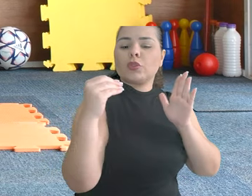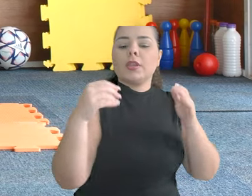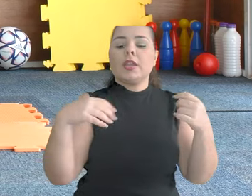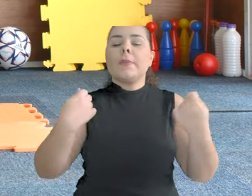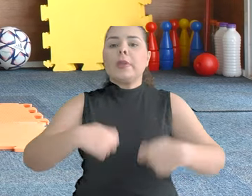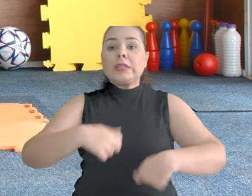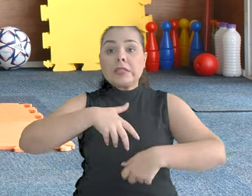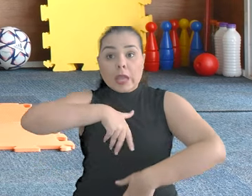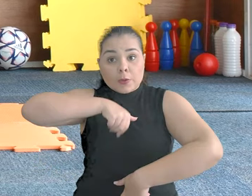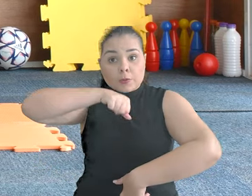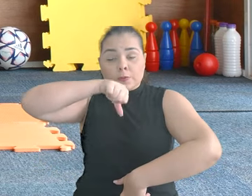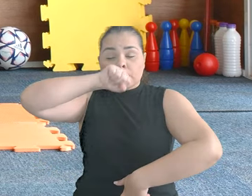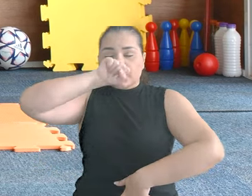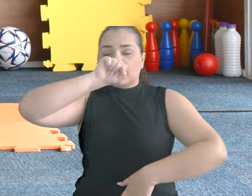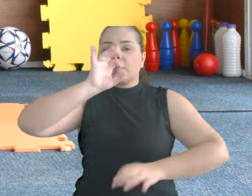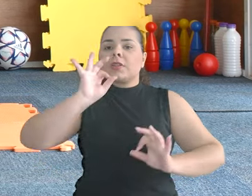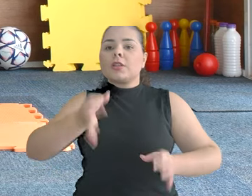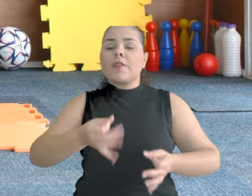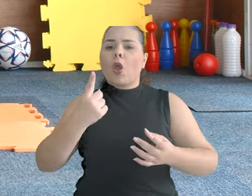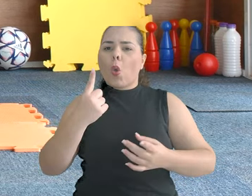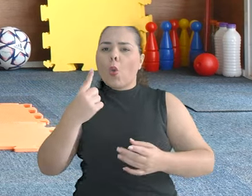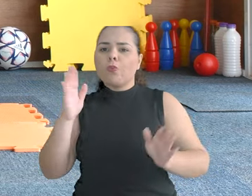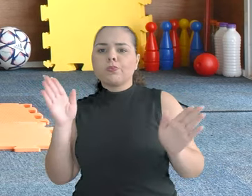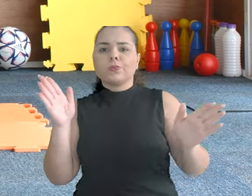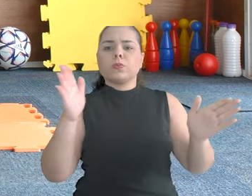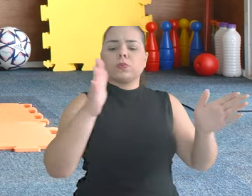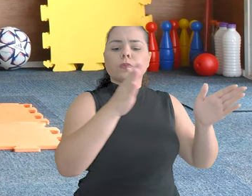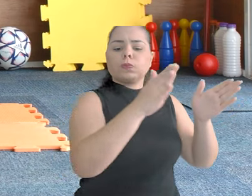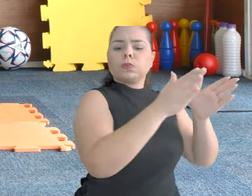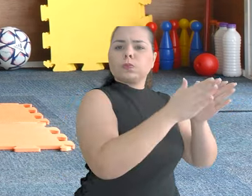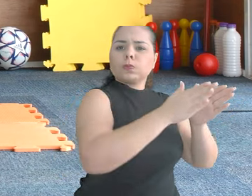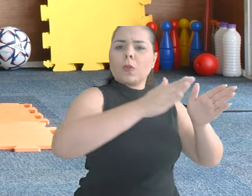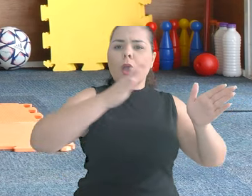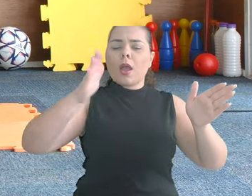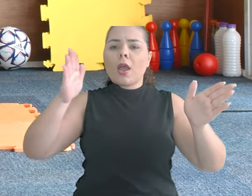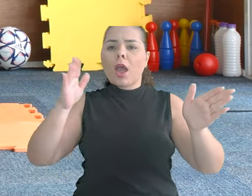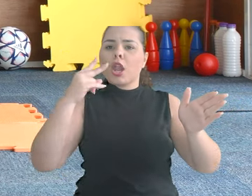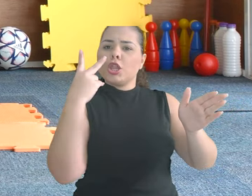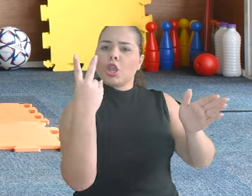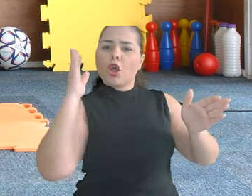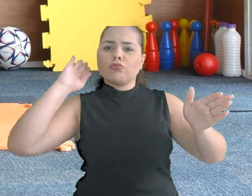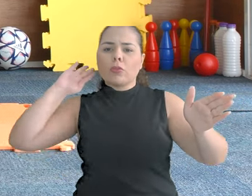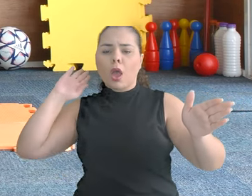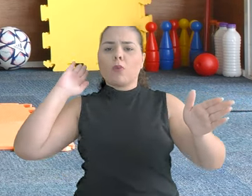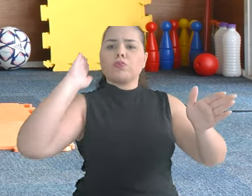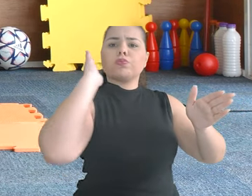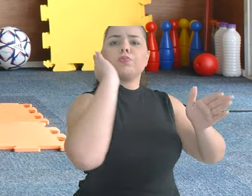afastou estica o braço voltou a é